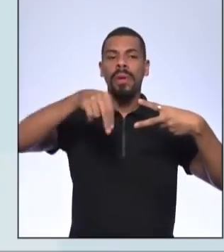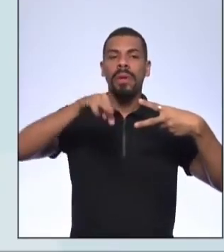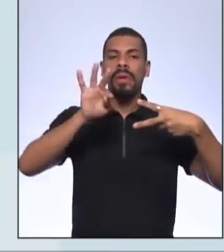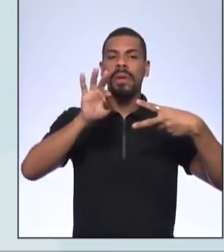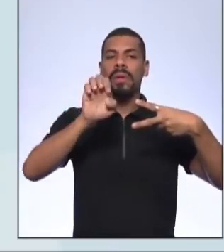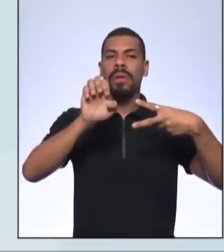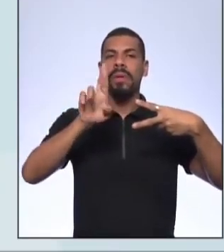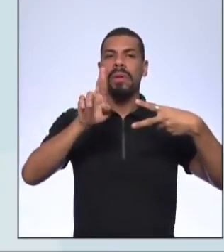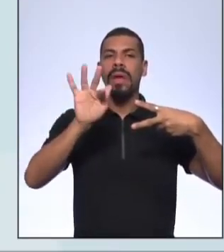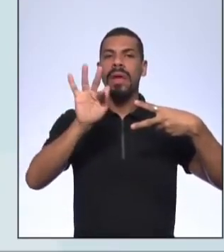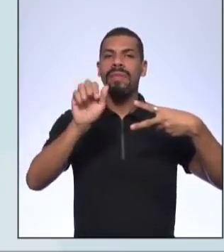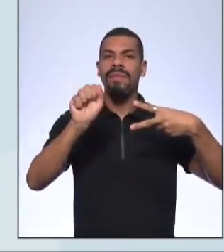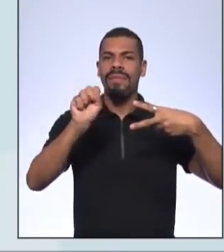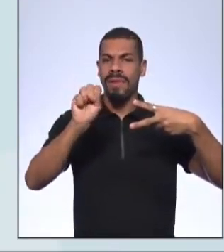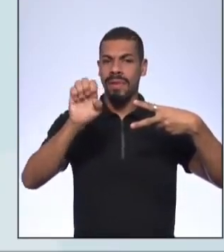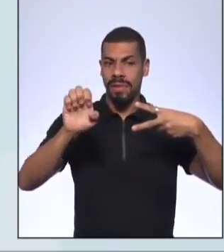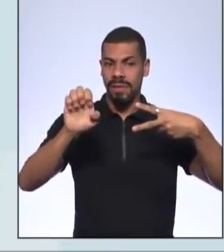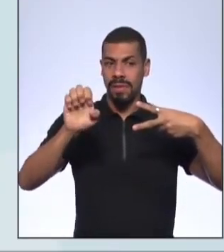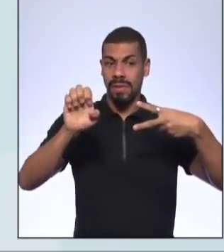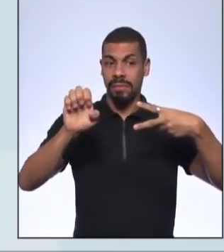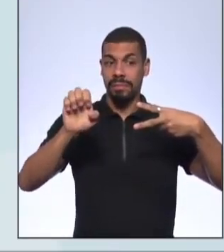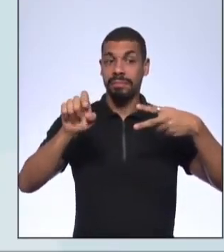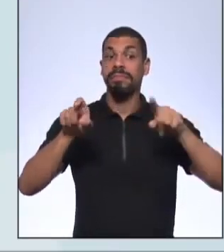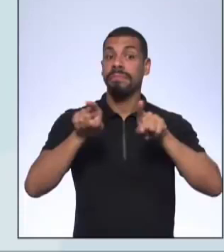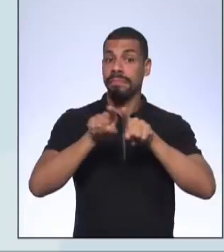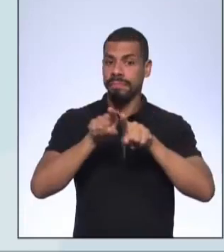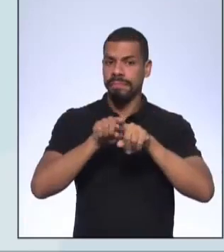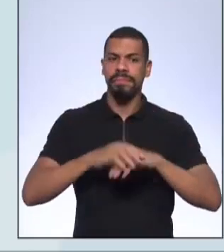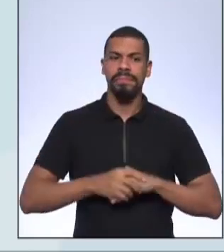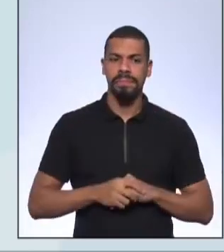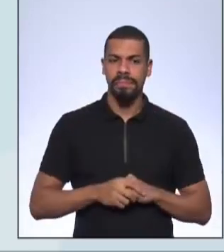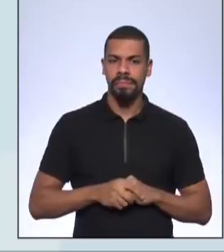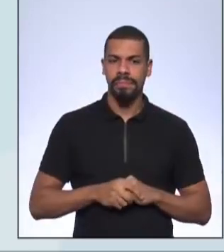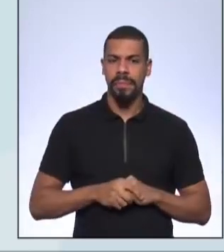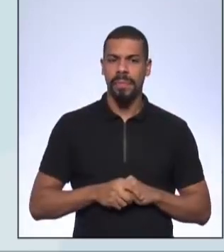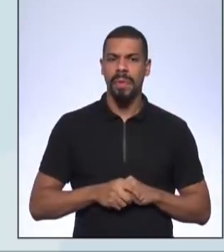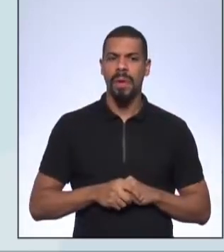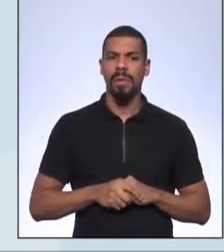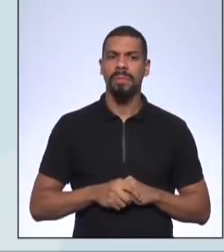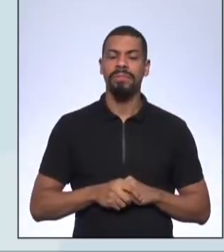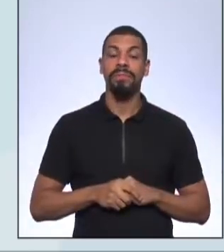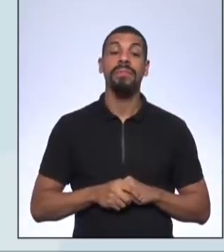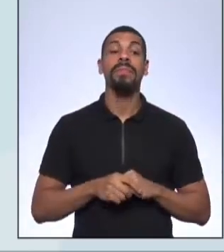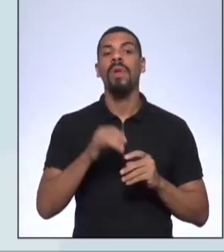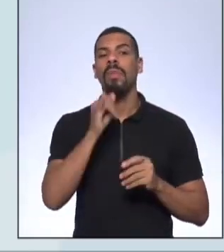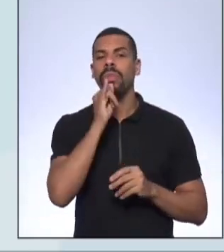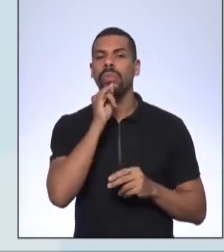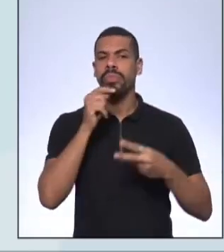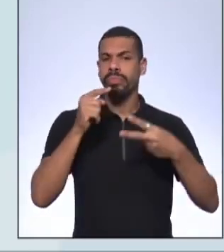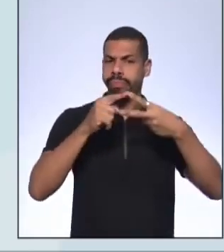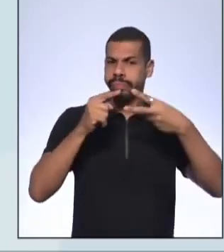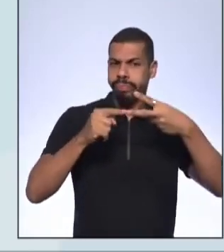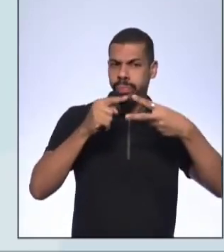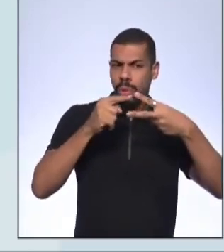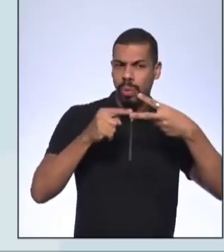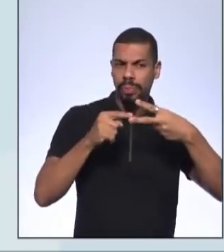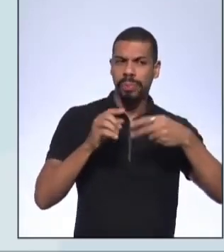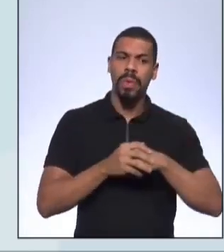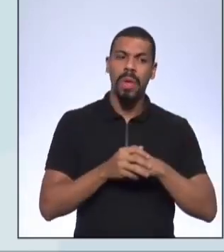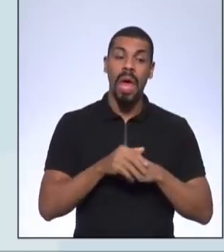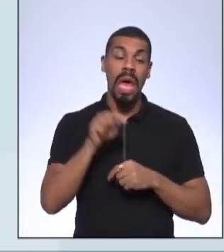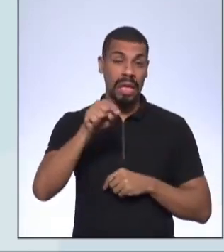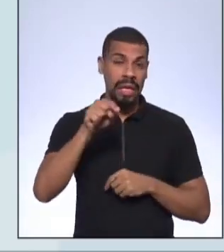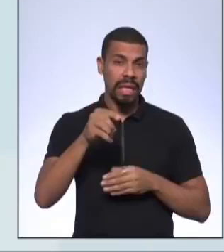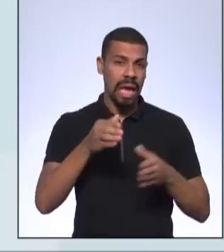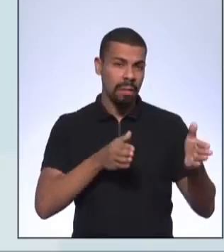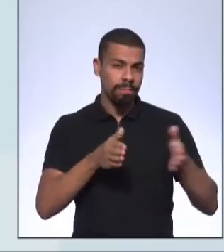Inter é entre fases, entre divisões celulares consecutivas, entre mitoses. Tá? Nesse